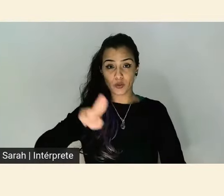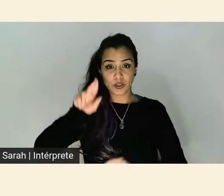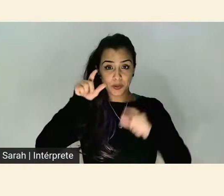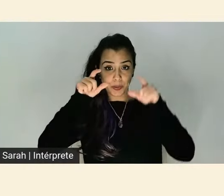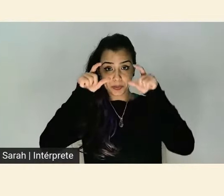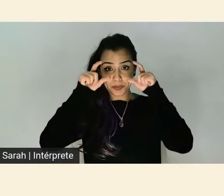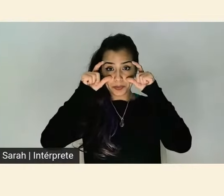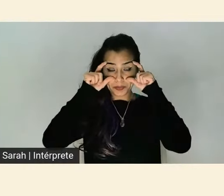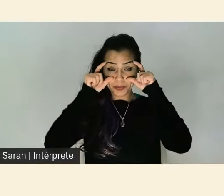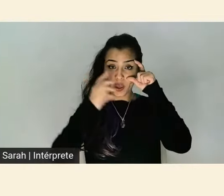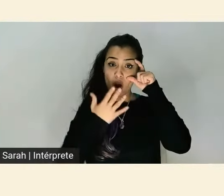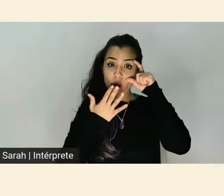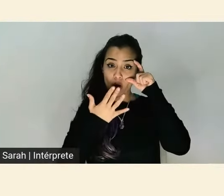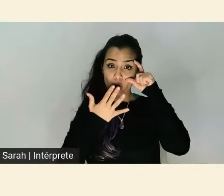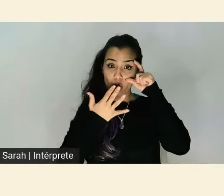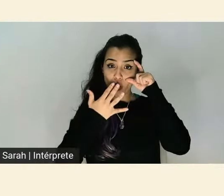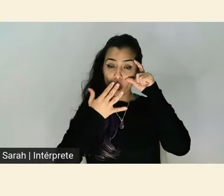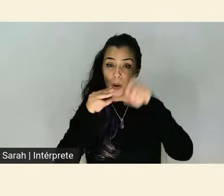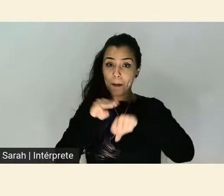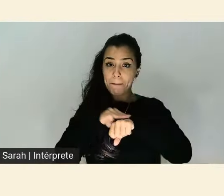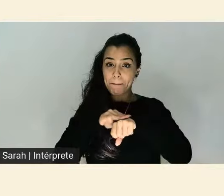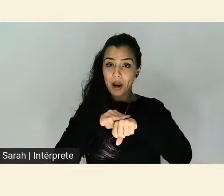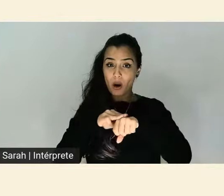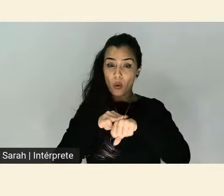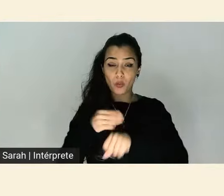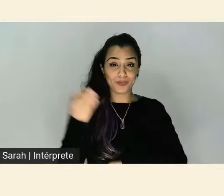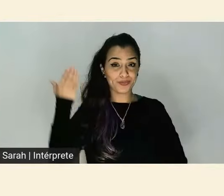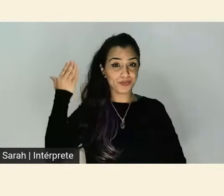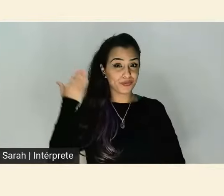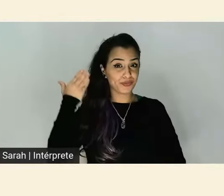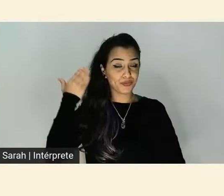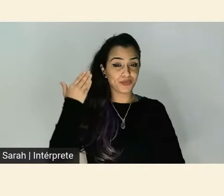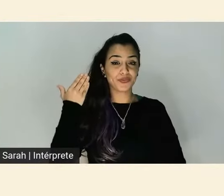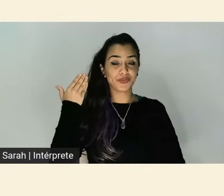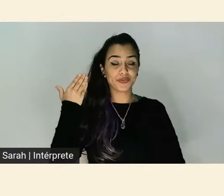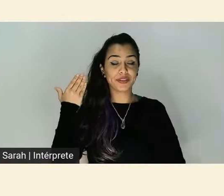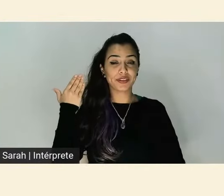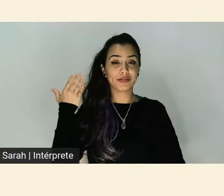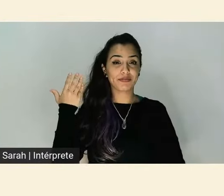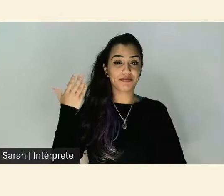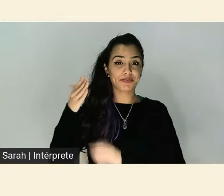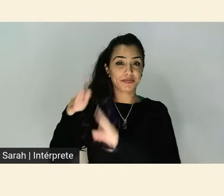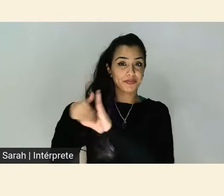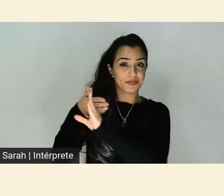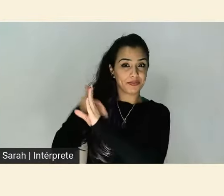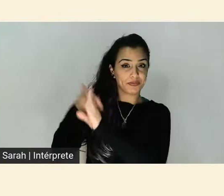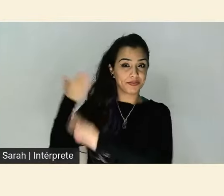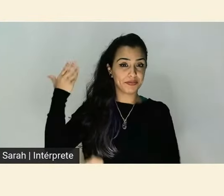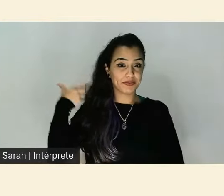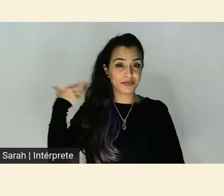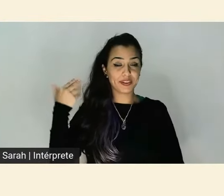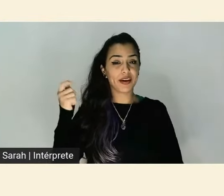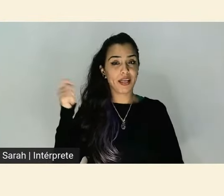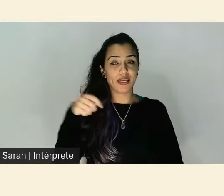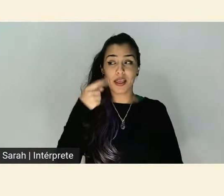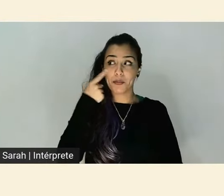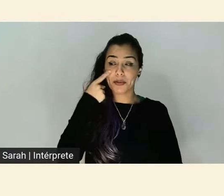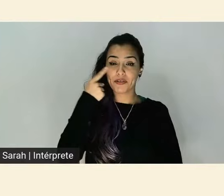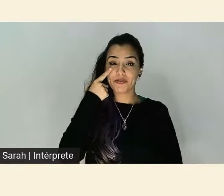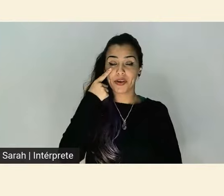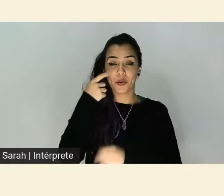armação marrom, e ao fundo, atrás de mim, dá para ver um armário branquinho. Quero apresentar